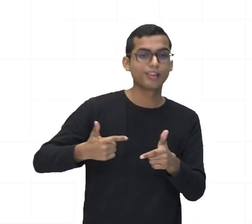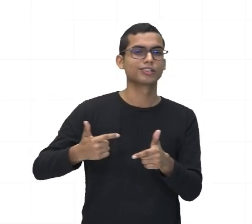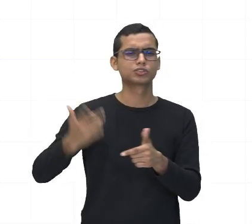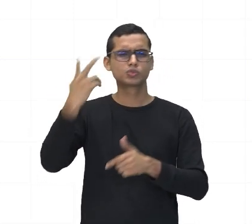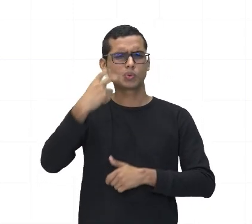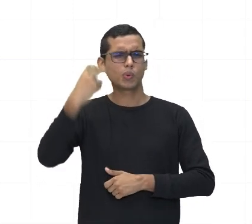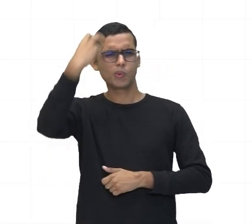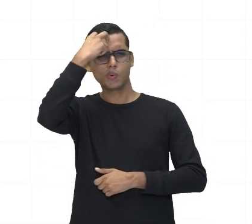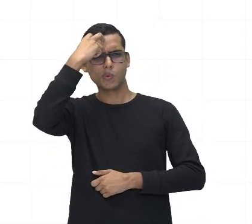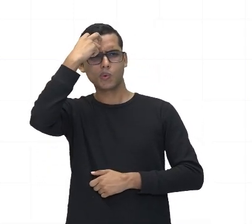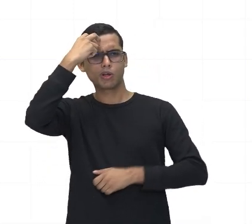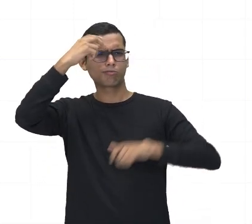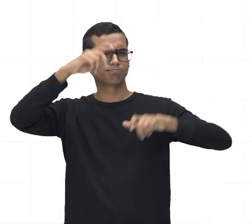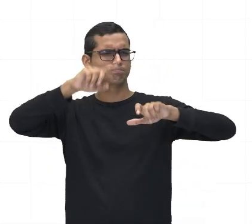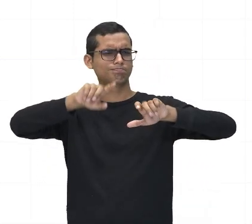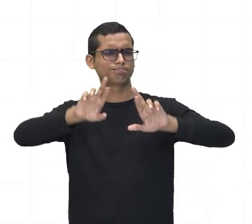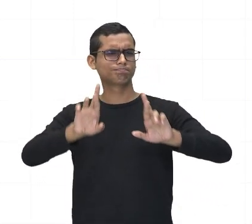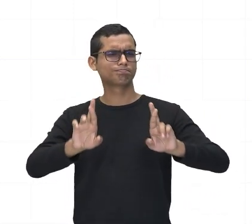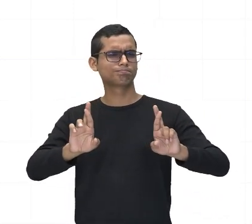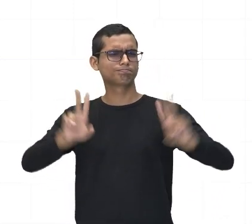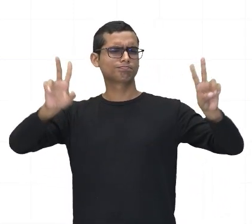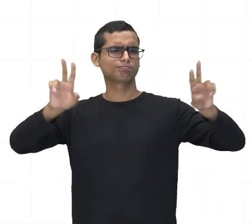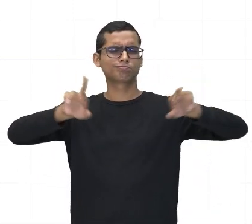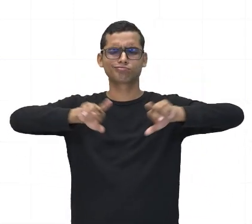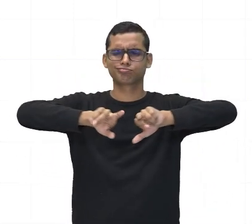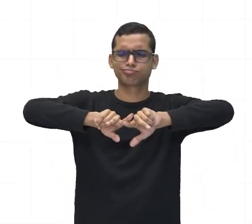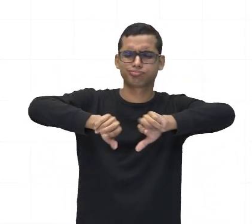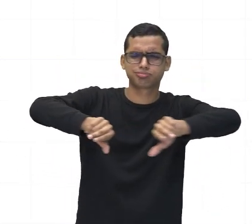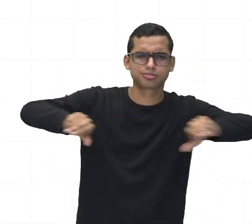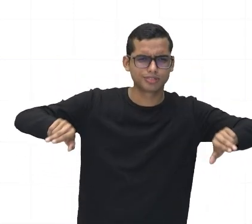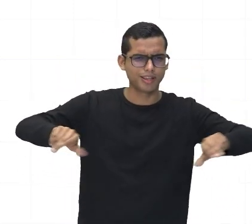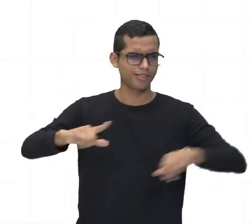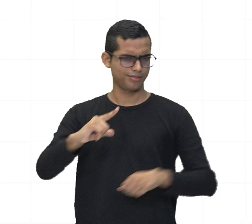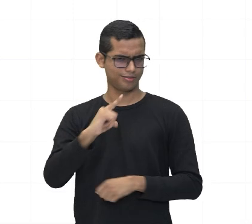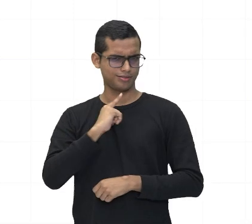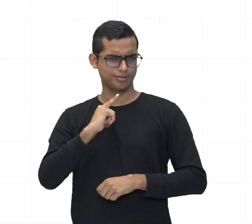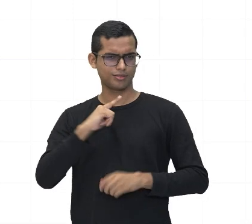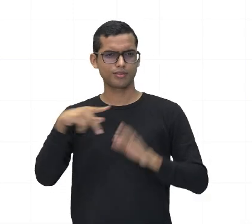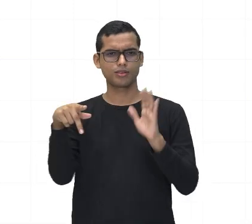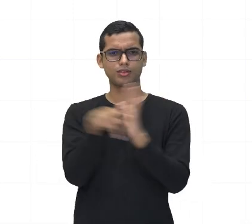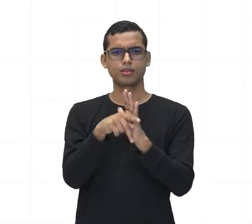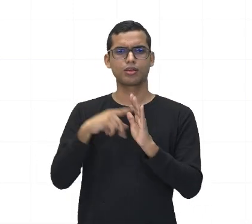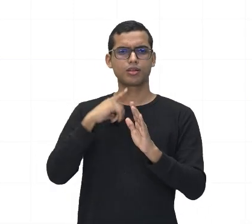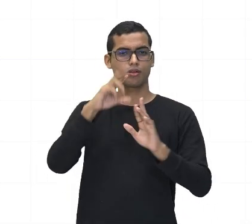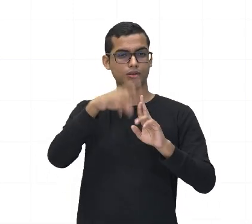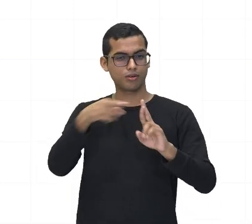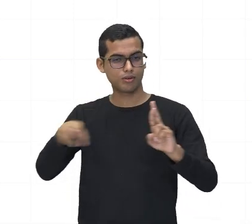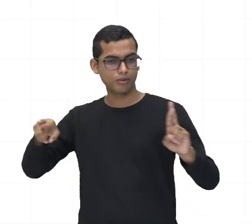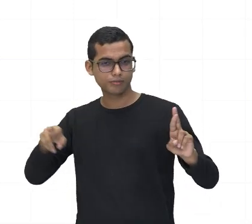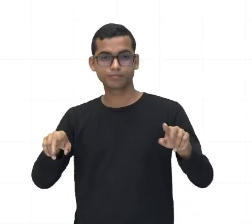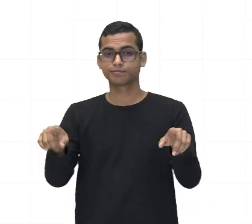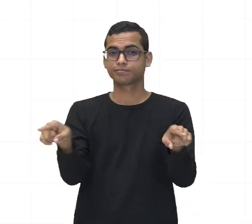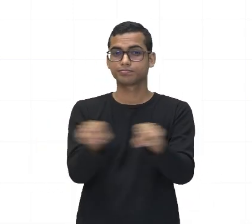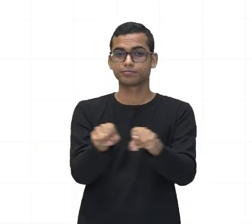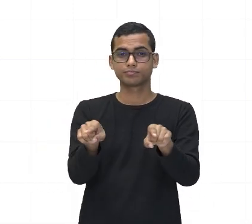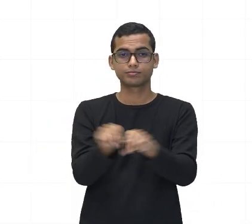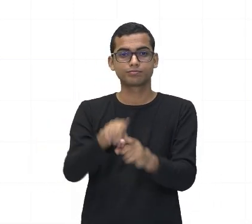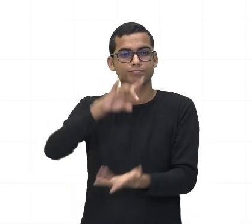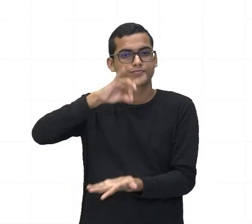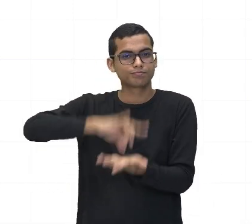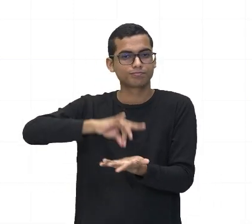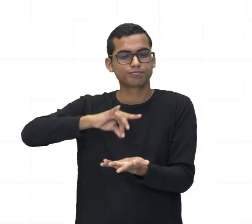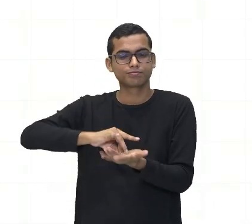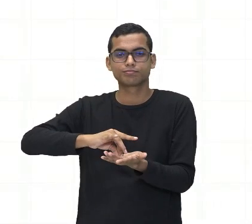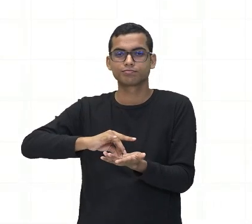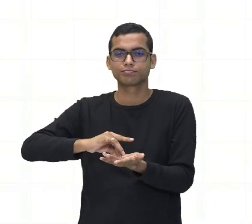pistas valiosas para essas grandes questões da humanidade. Então, é muito importante